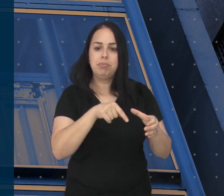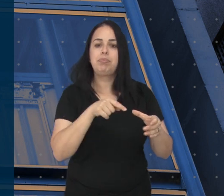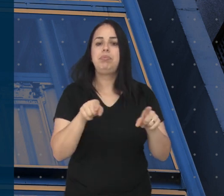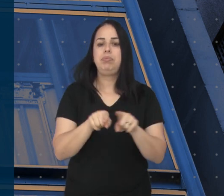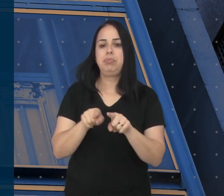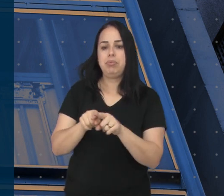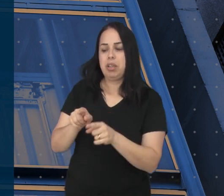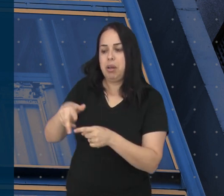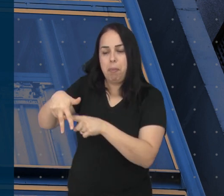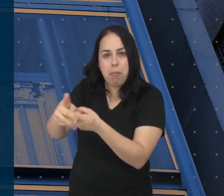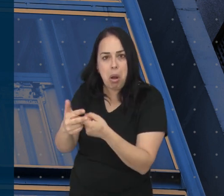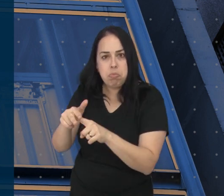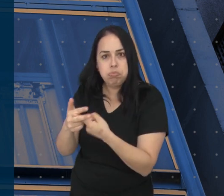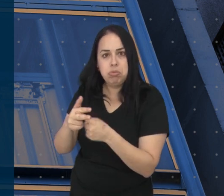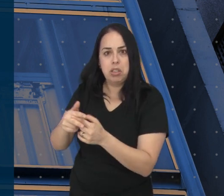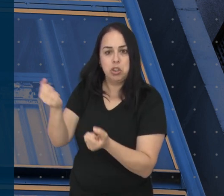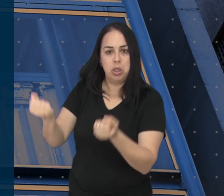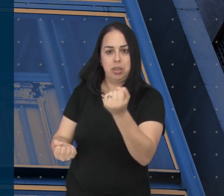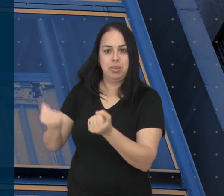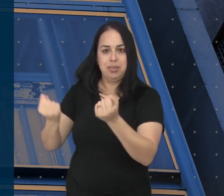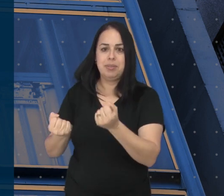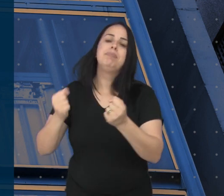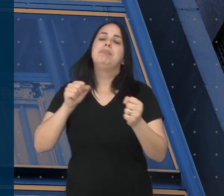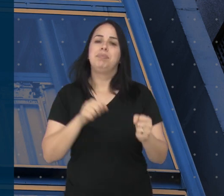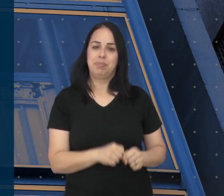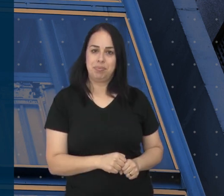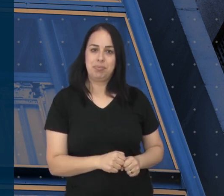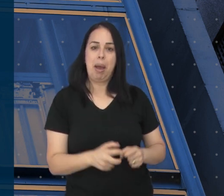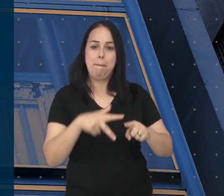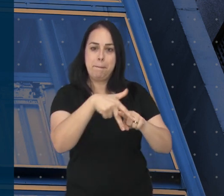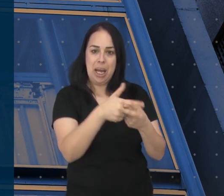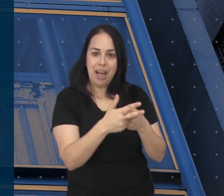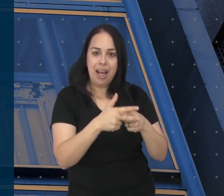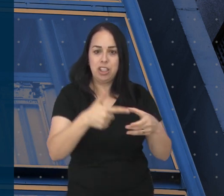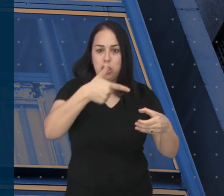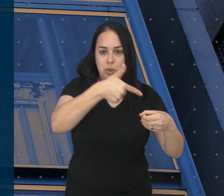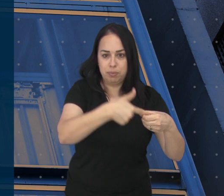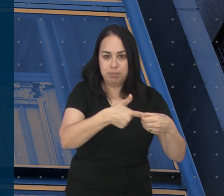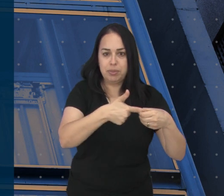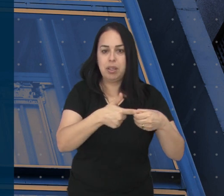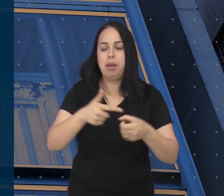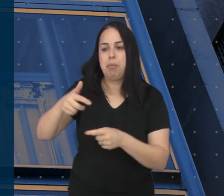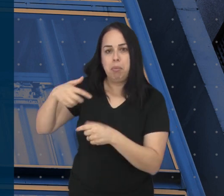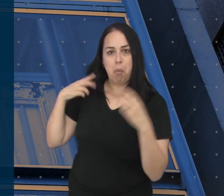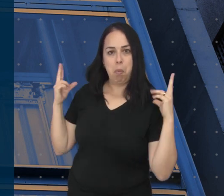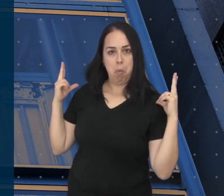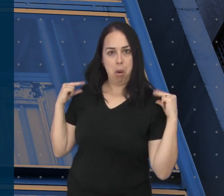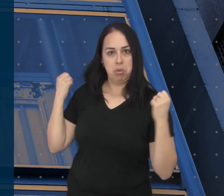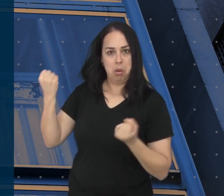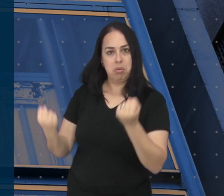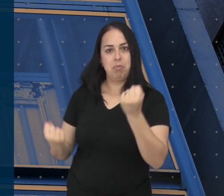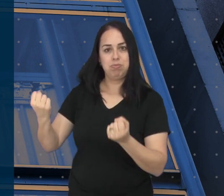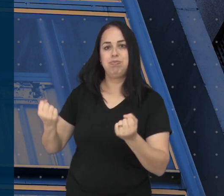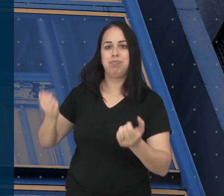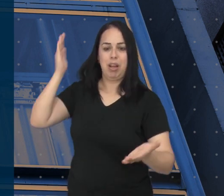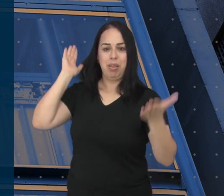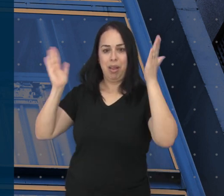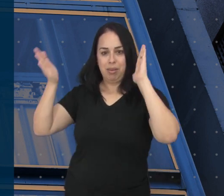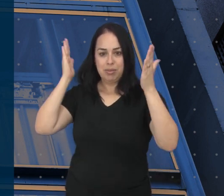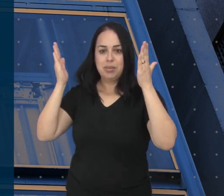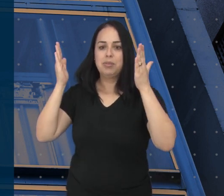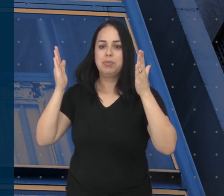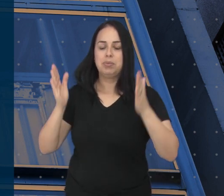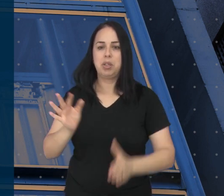mecânico de manutenção de veículos pesados, mecânico de motor a diesel, motorista carreteiro, motorista de caminhão